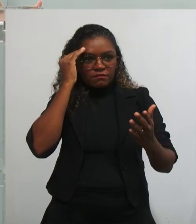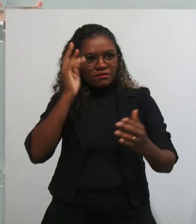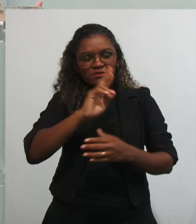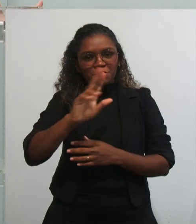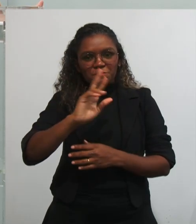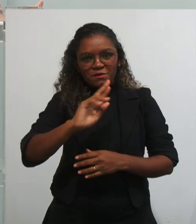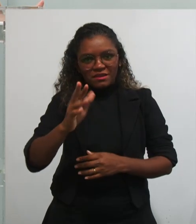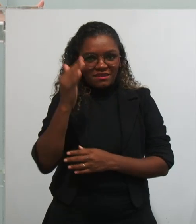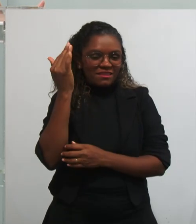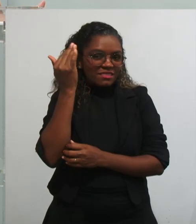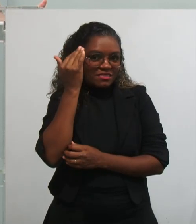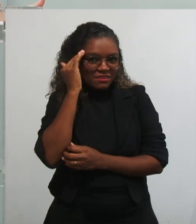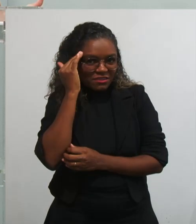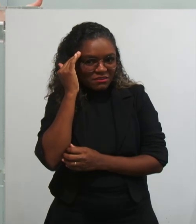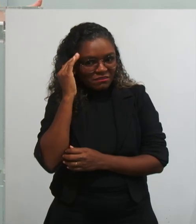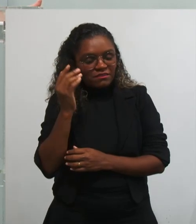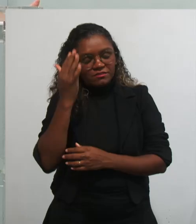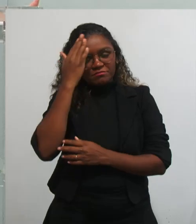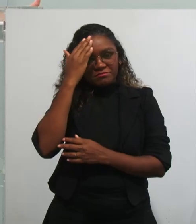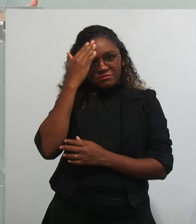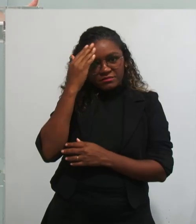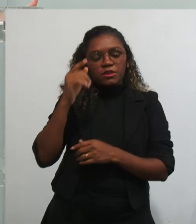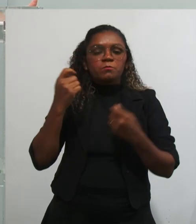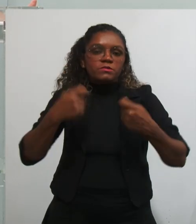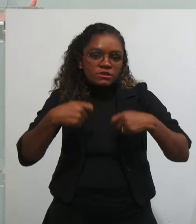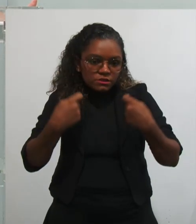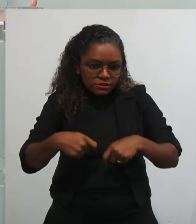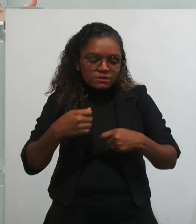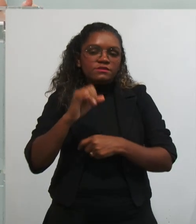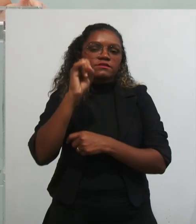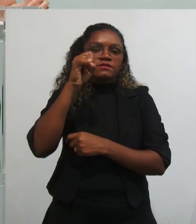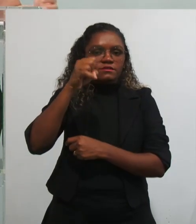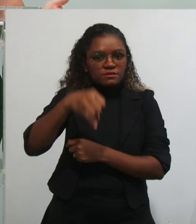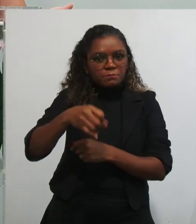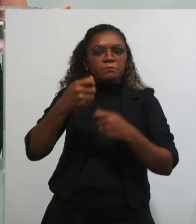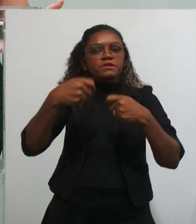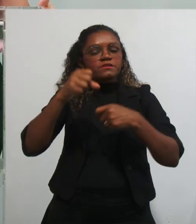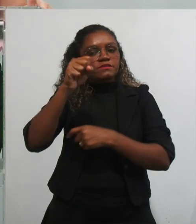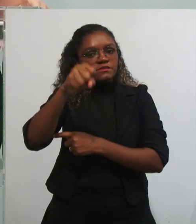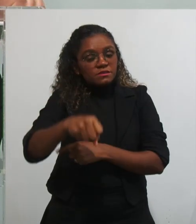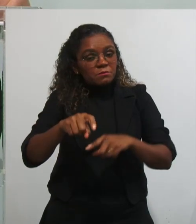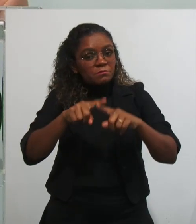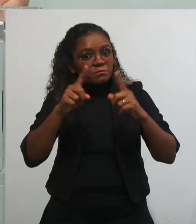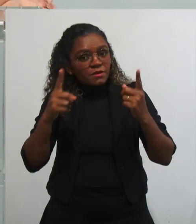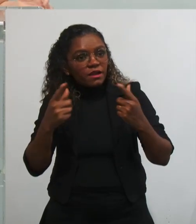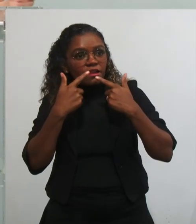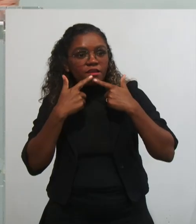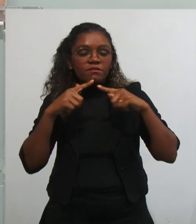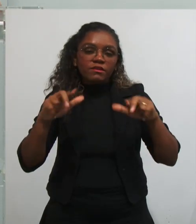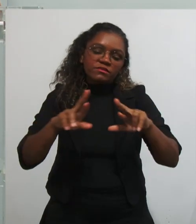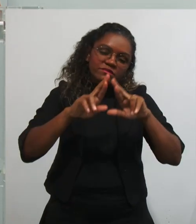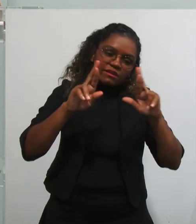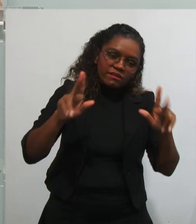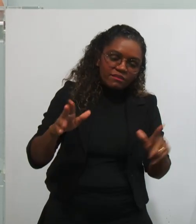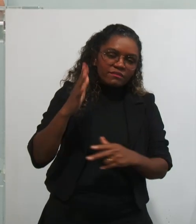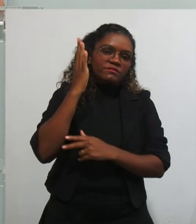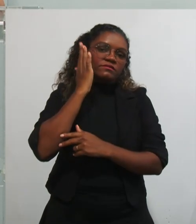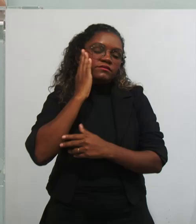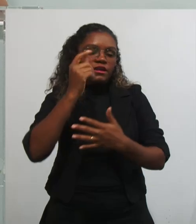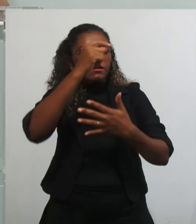para poder atribuir sentido. É claro que é preciso trabalhar algumas questões de linguagem, que às vezes é diferente,